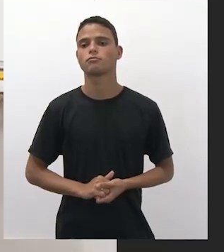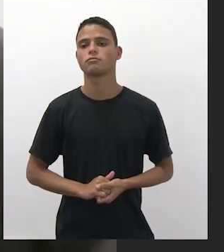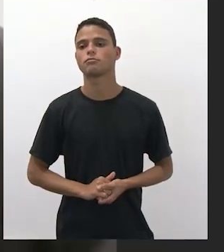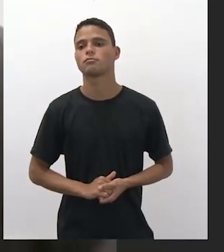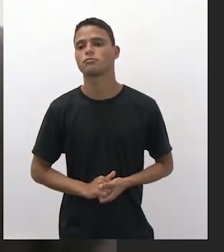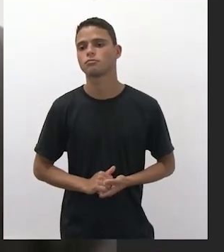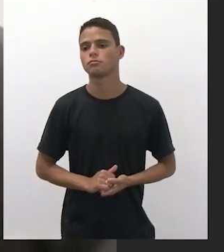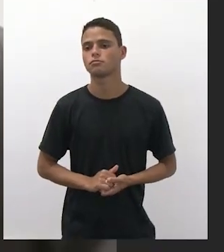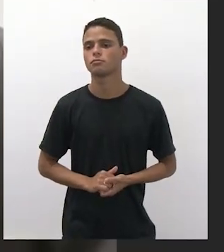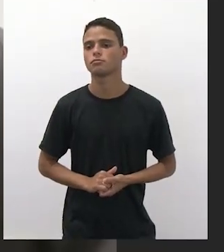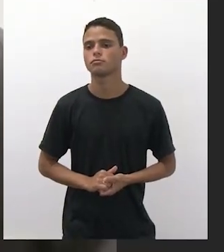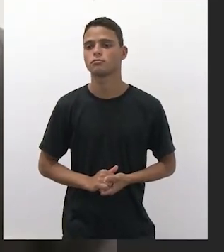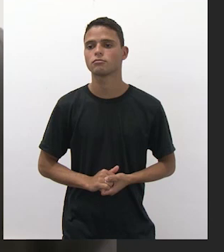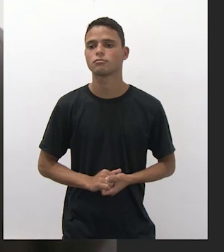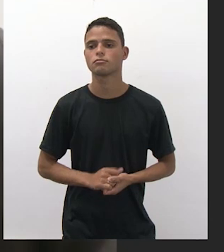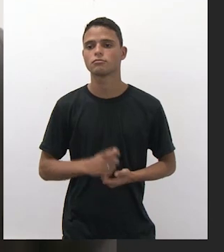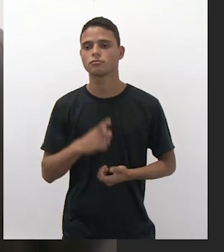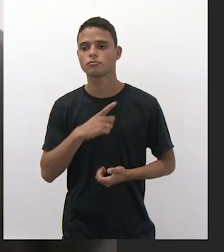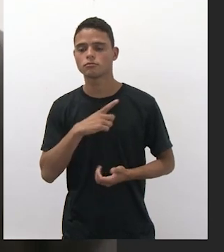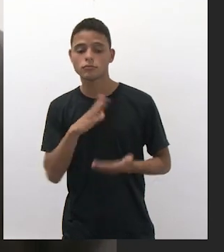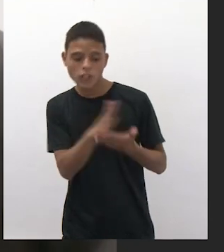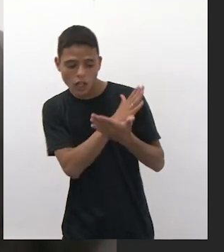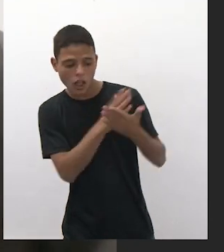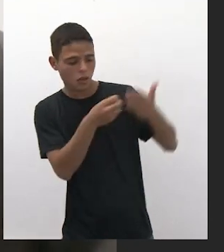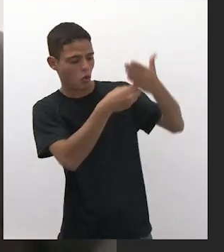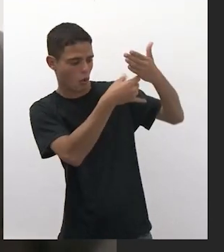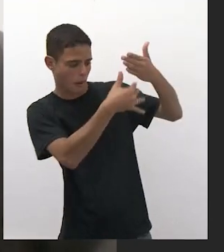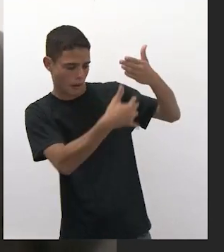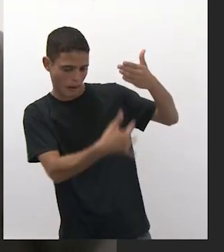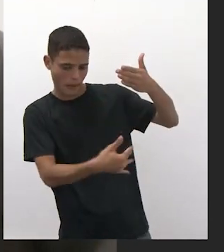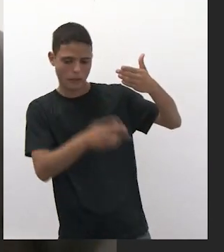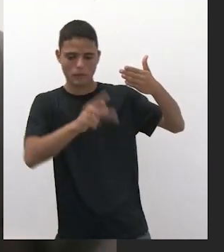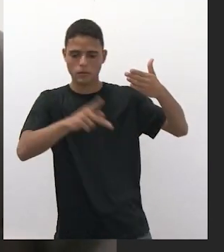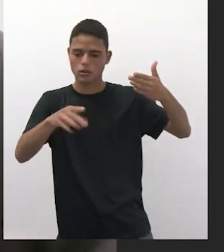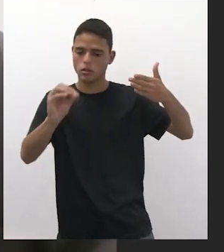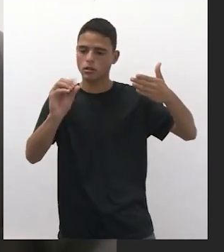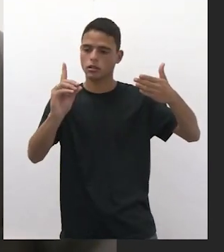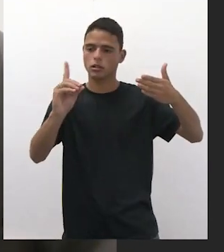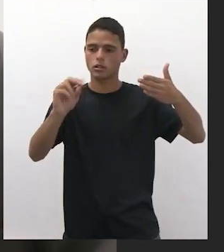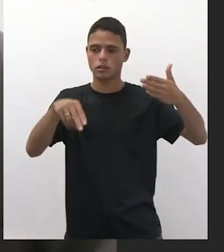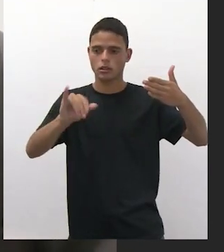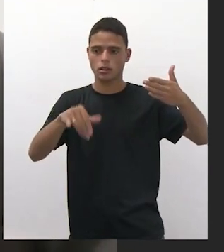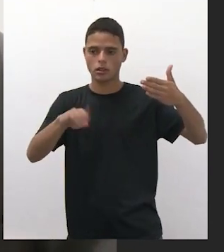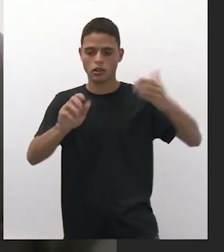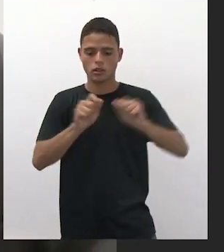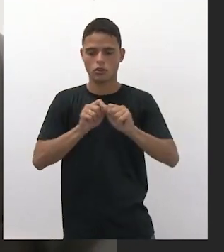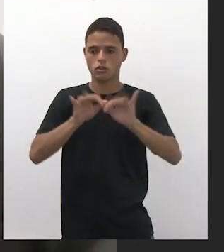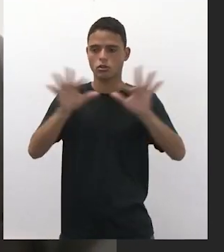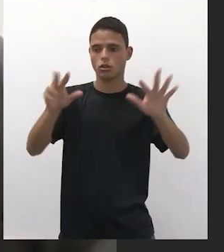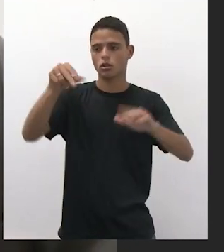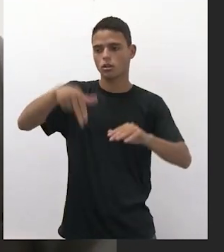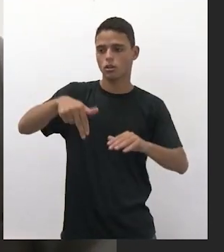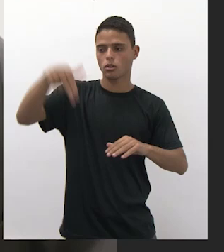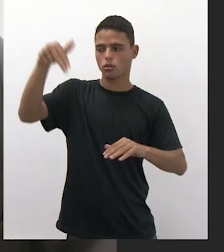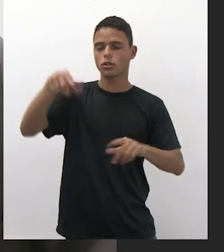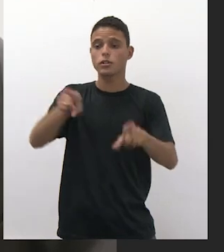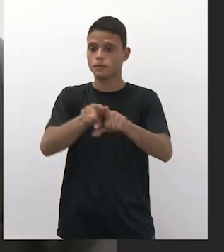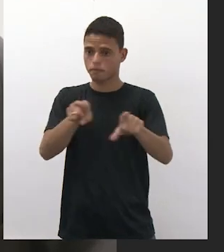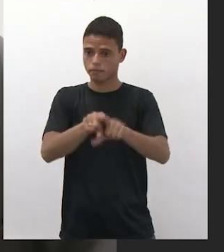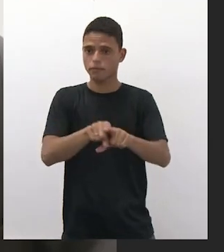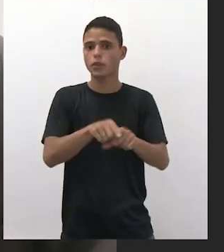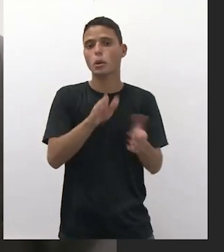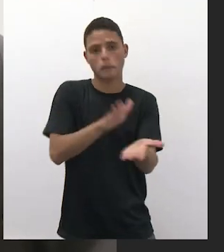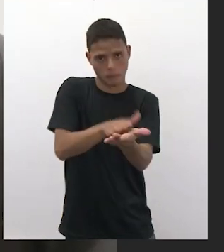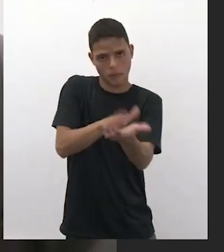Mais alguns comentários aqui, ó. Professora Daniela Defati, boa tarde, de Guarulhos Norte, prestigiando o trabalho do